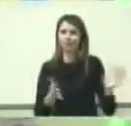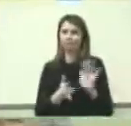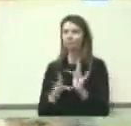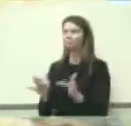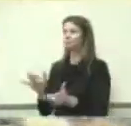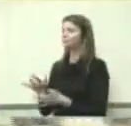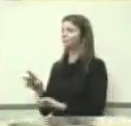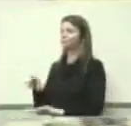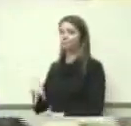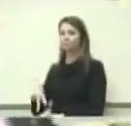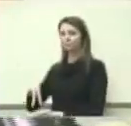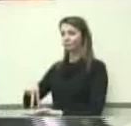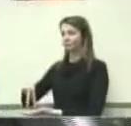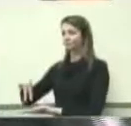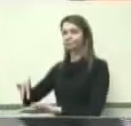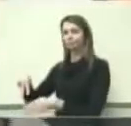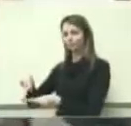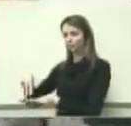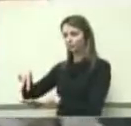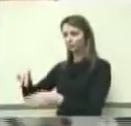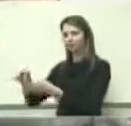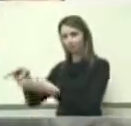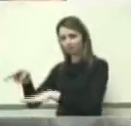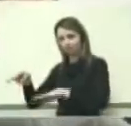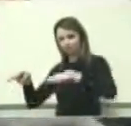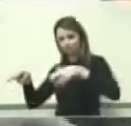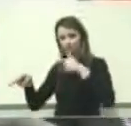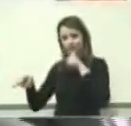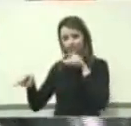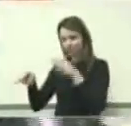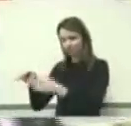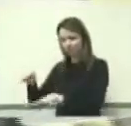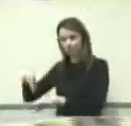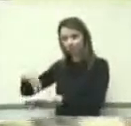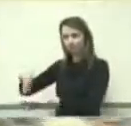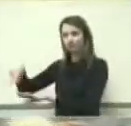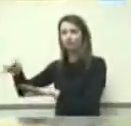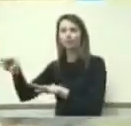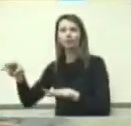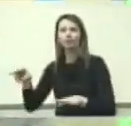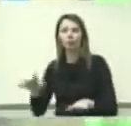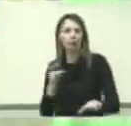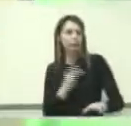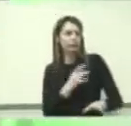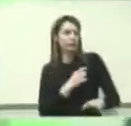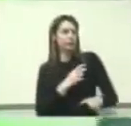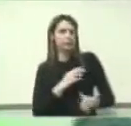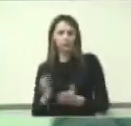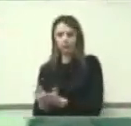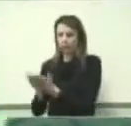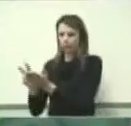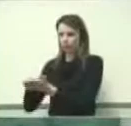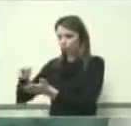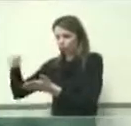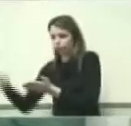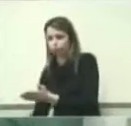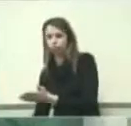e no desespero parece que vejam daqueles querendo se jogar no mar com medo desse fantasma